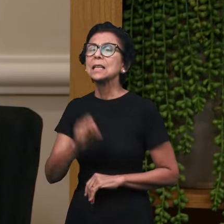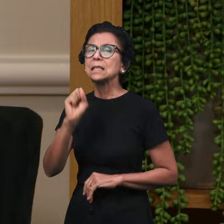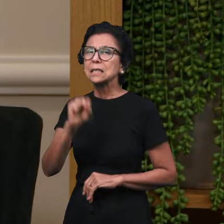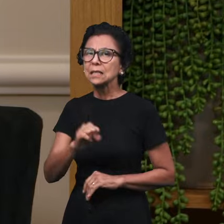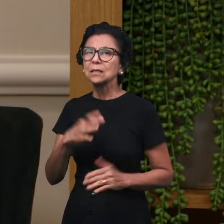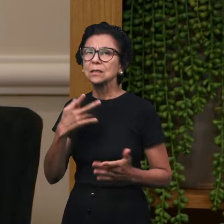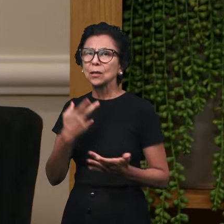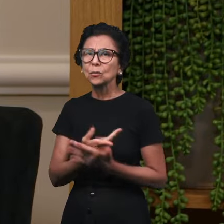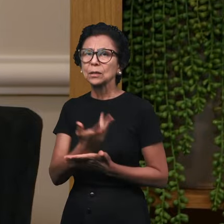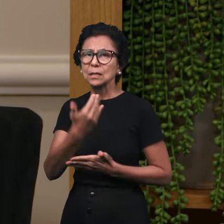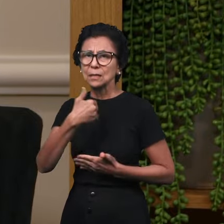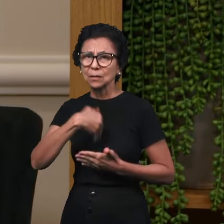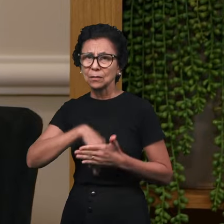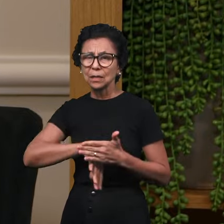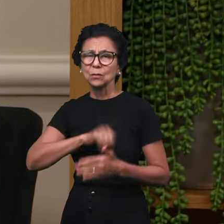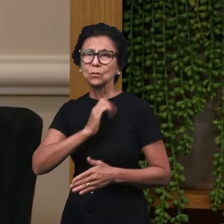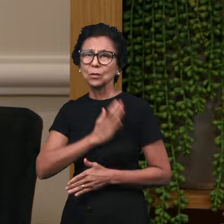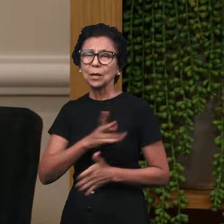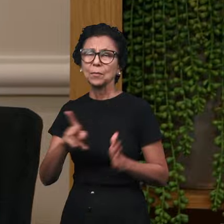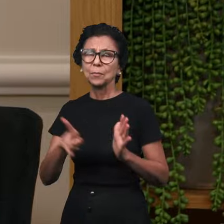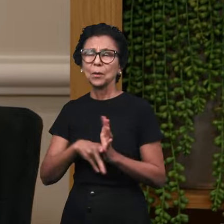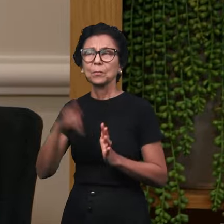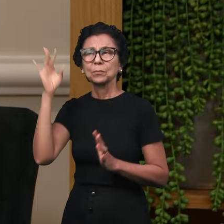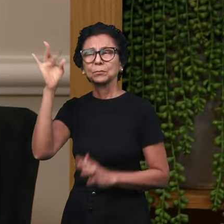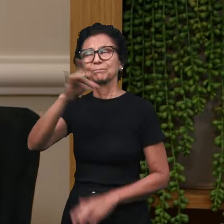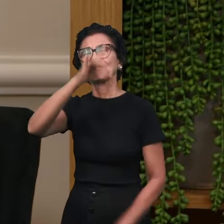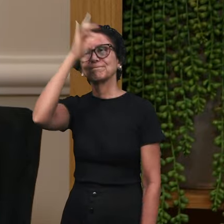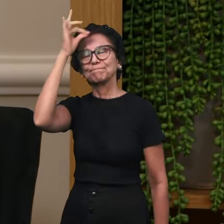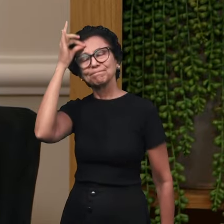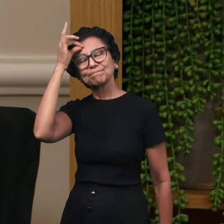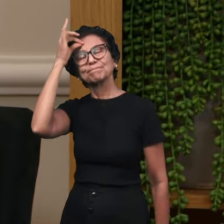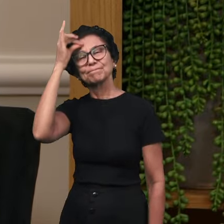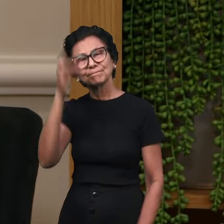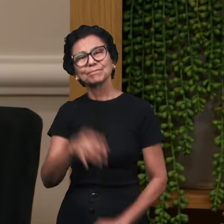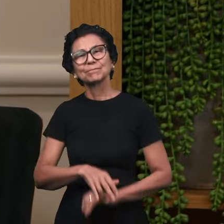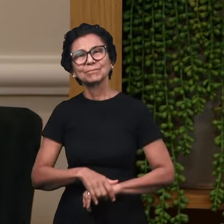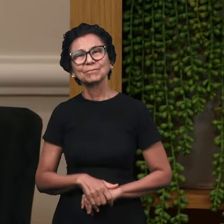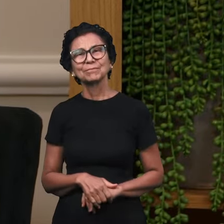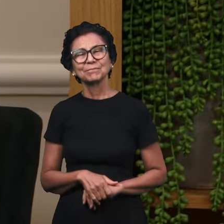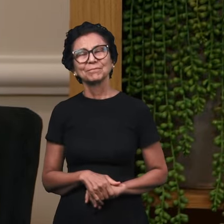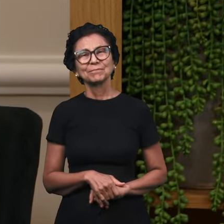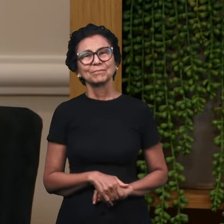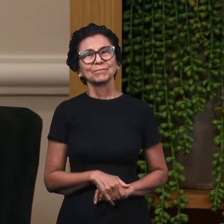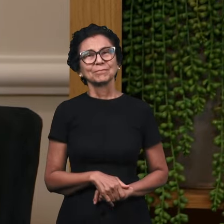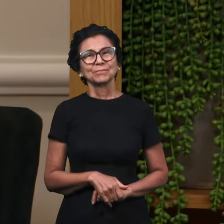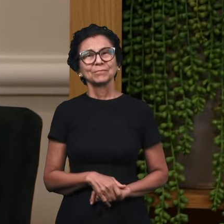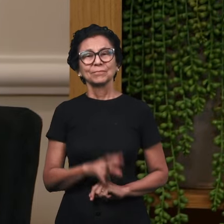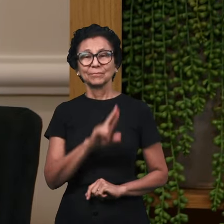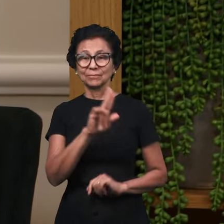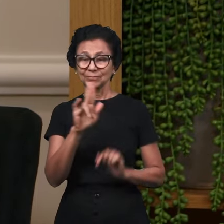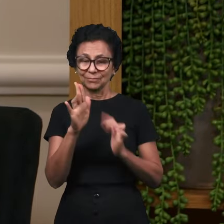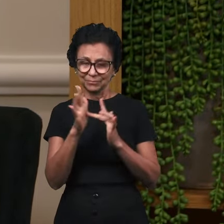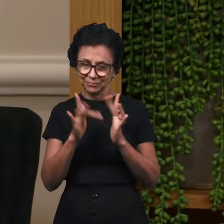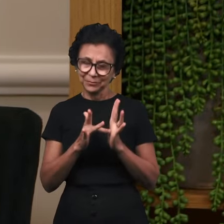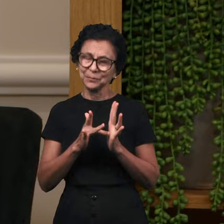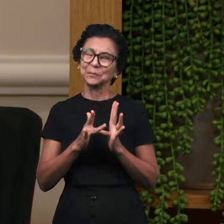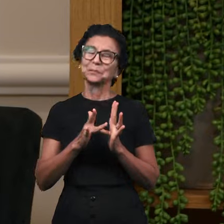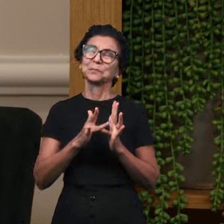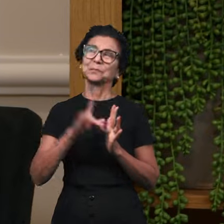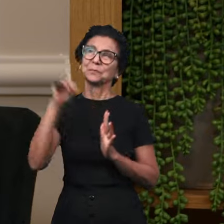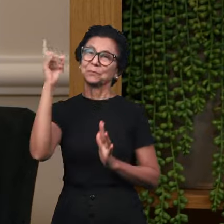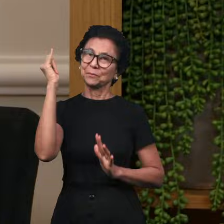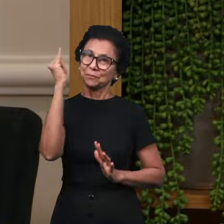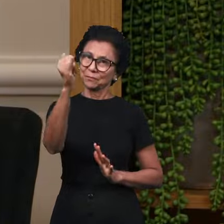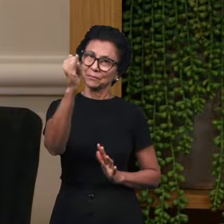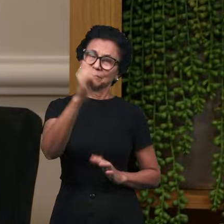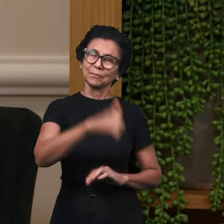está acontecendo com você é do Espírito Santo. Louvado seja o Senhor. Em nome de Jesus,